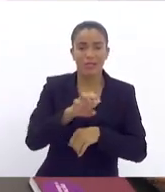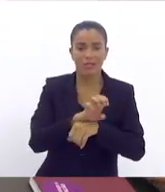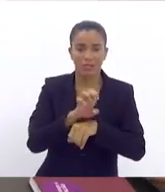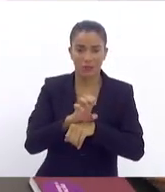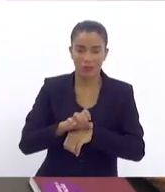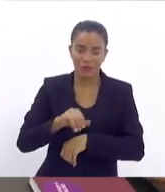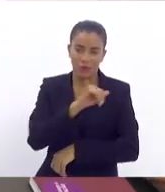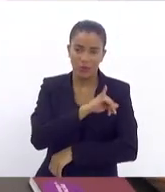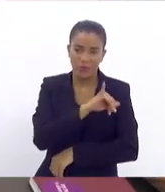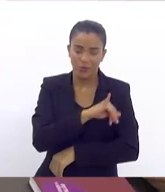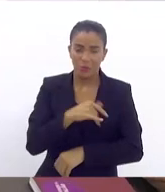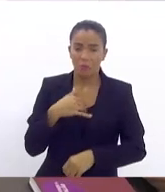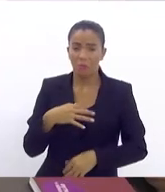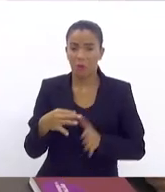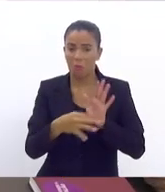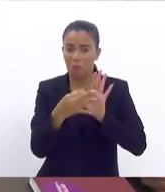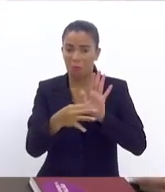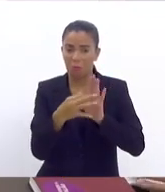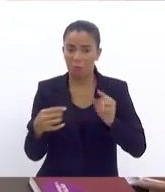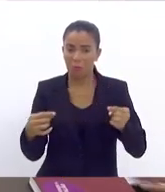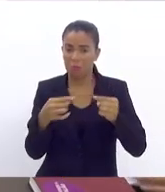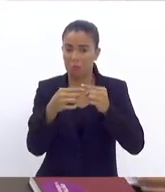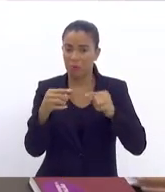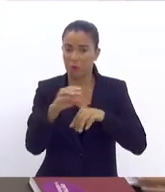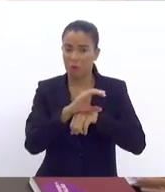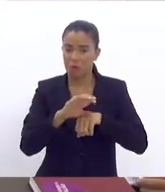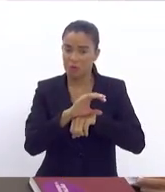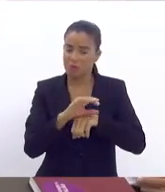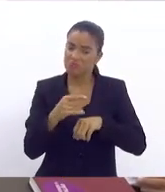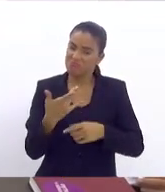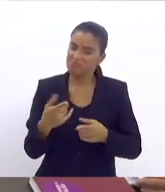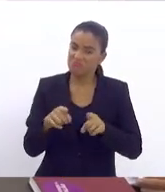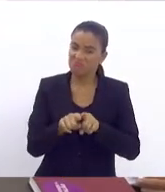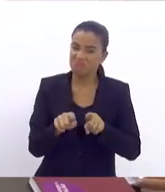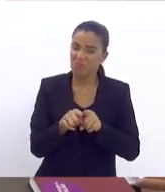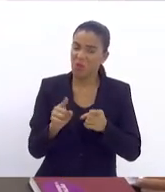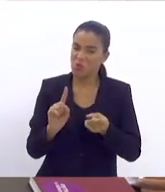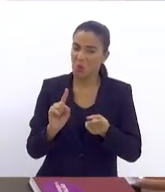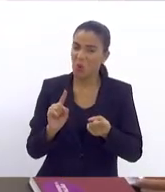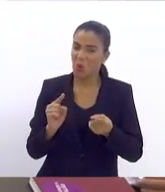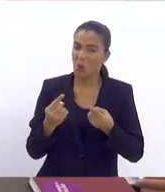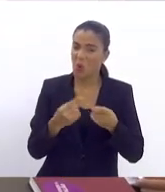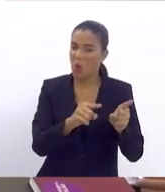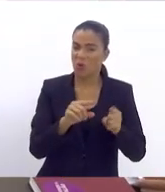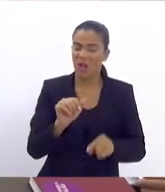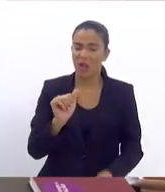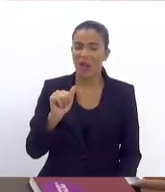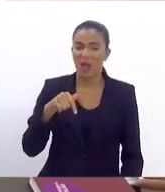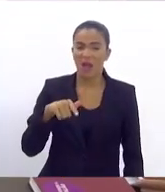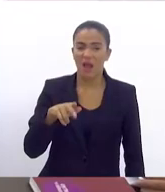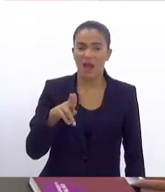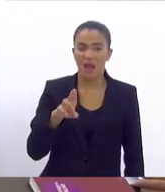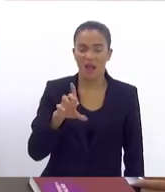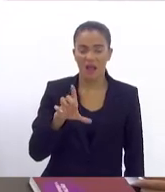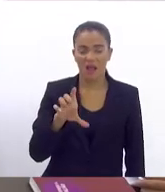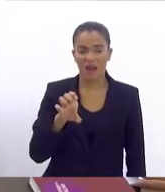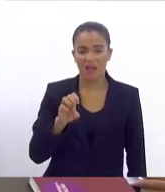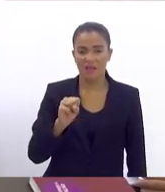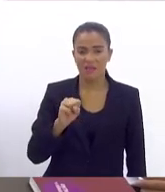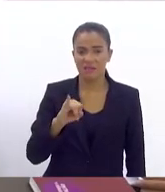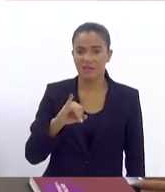Janeiro. Meu parecer é pela constitucionalidade, também me filiando que sou contrário a anglicismos, mas como esse termo está